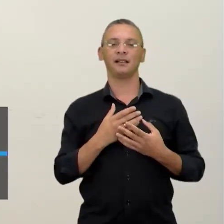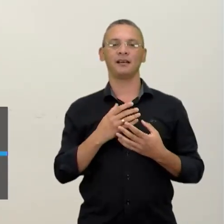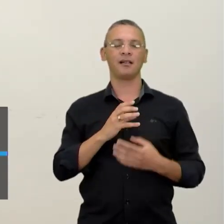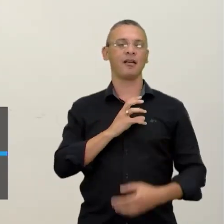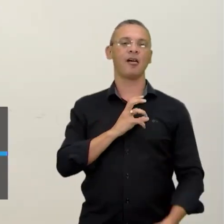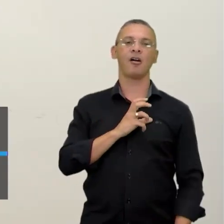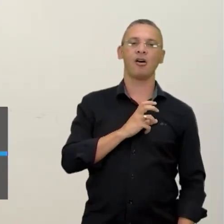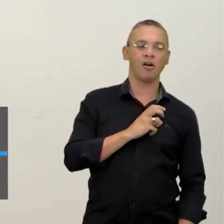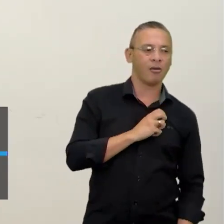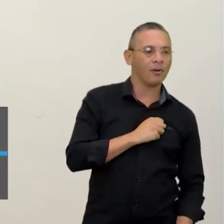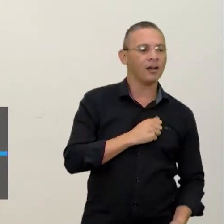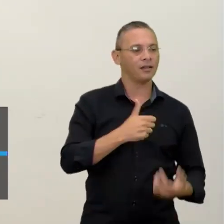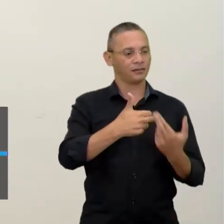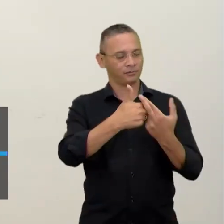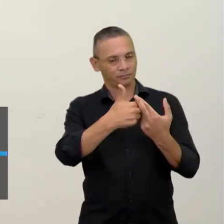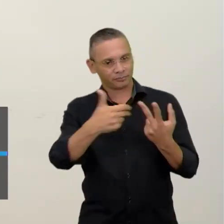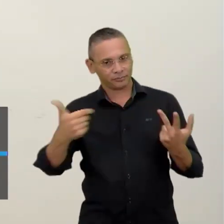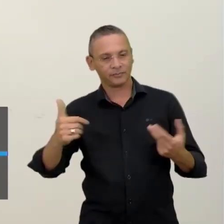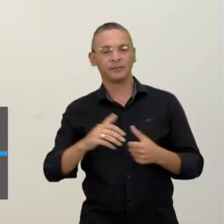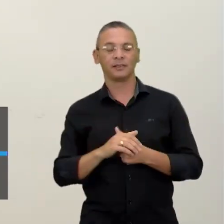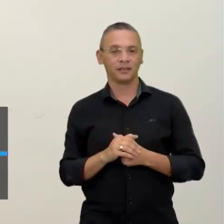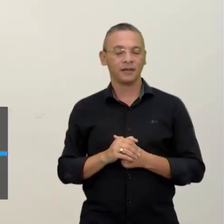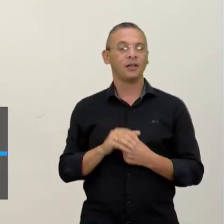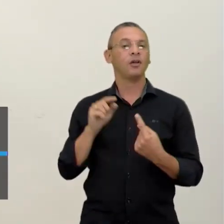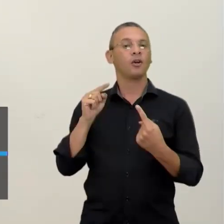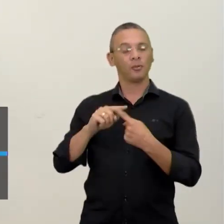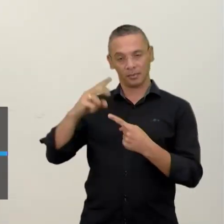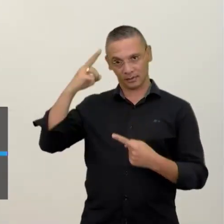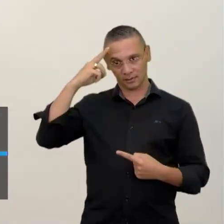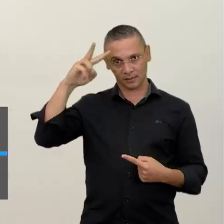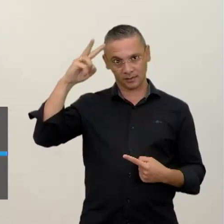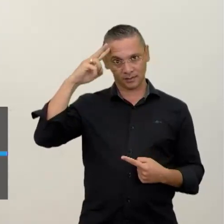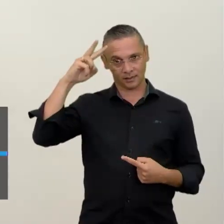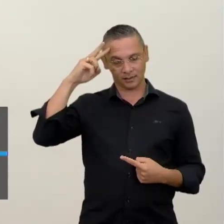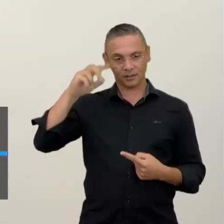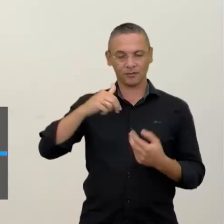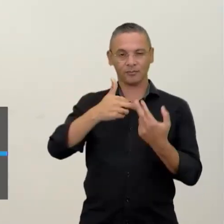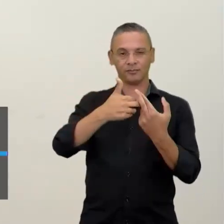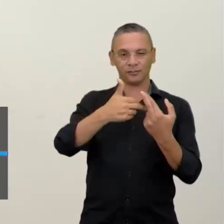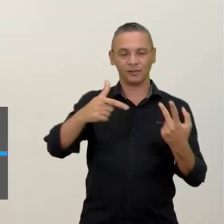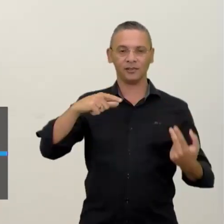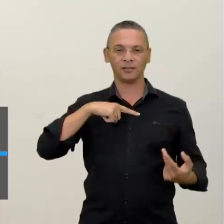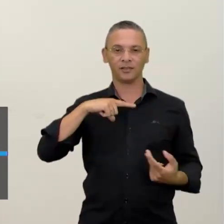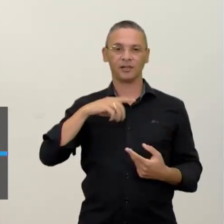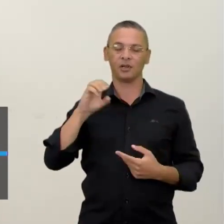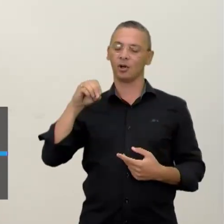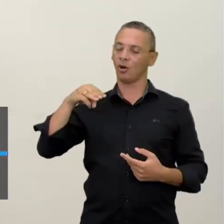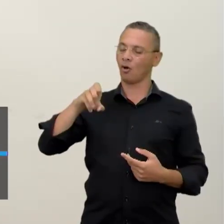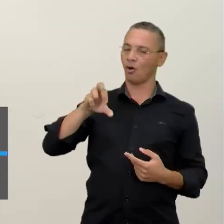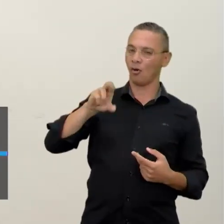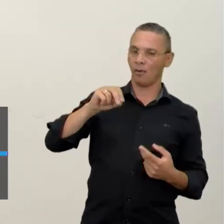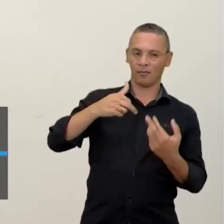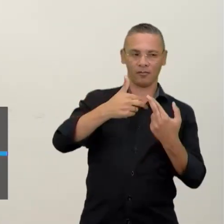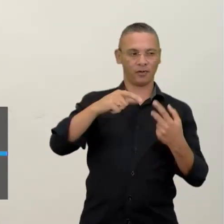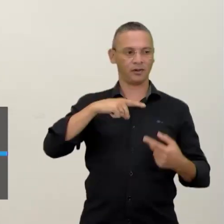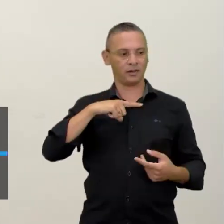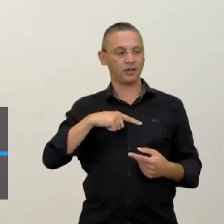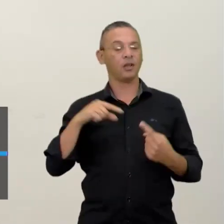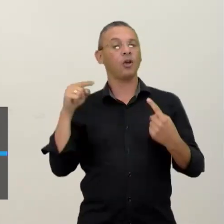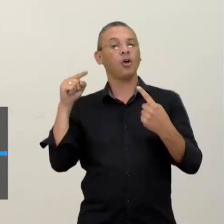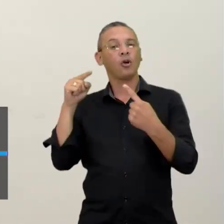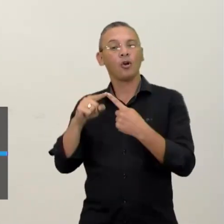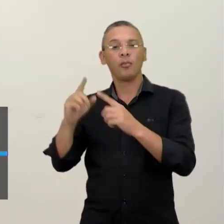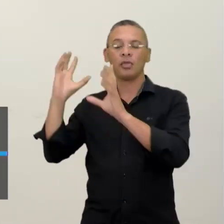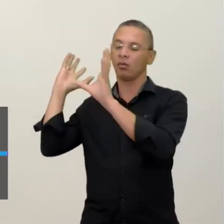os Lusíadas, como eu falei na última aula, faz parte dessa história a Odisseia, o Homero, como eu falei nas aulas anteriores, faz parte dessa